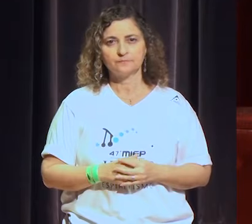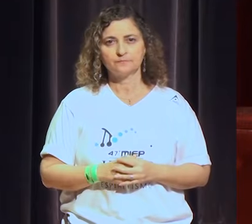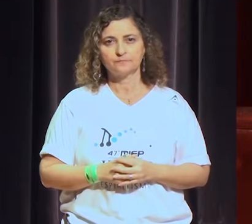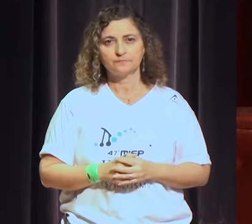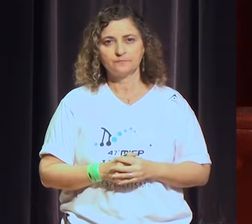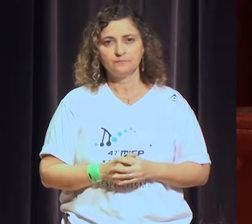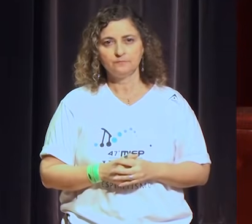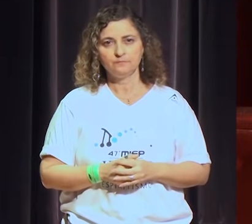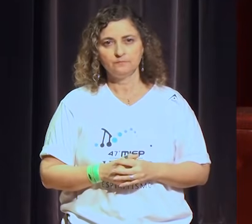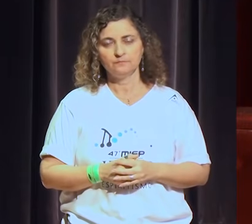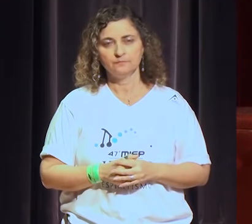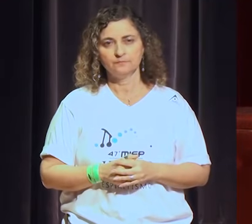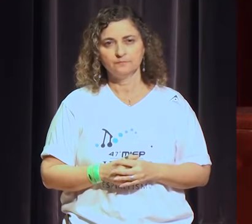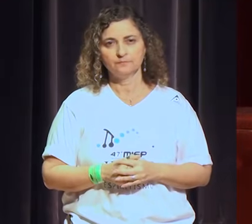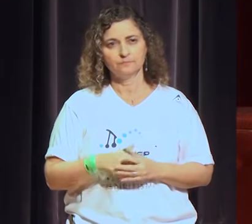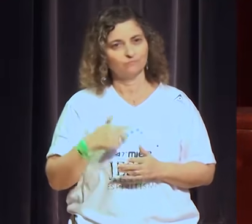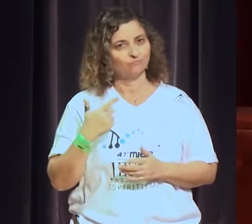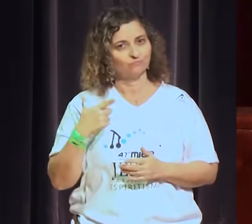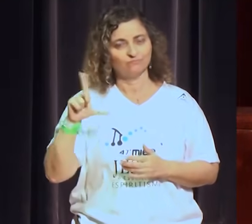Se dá de outra maneira.